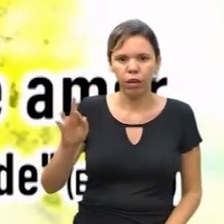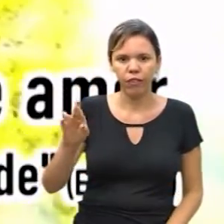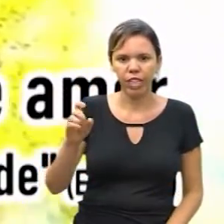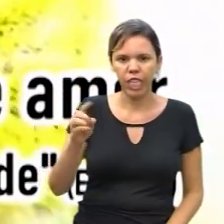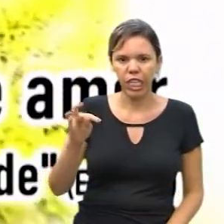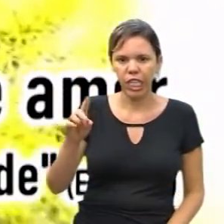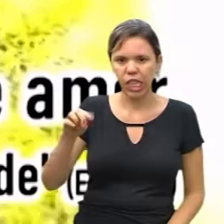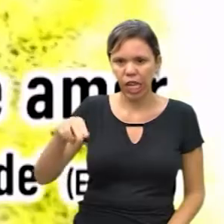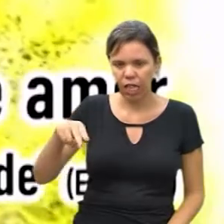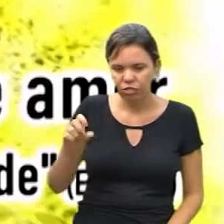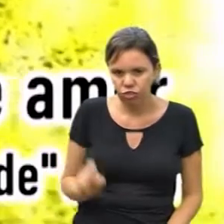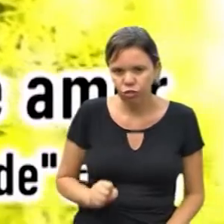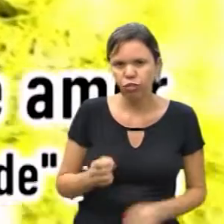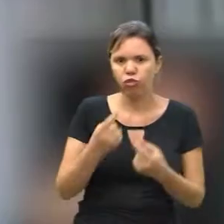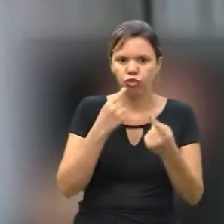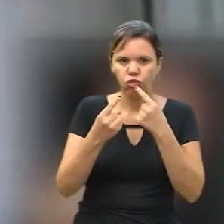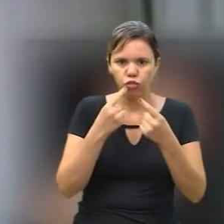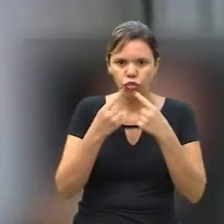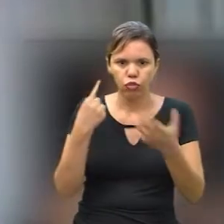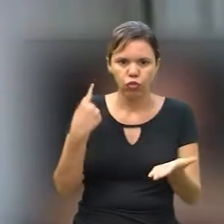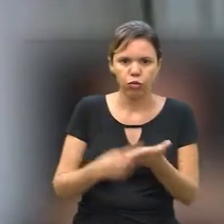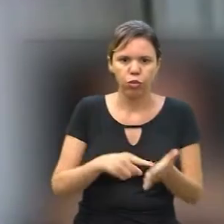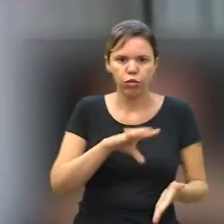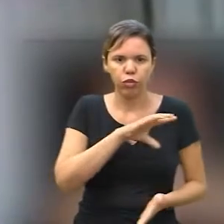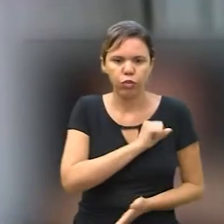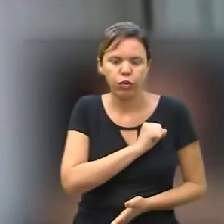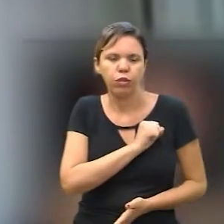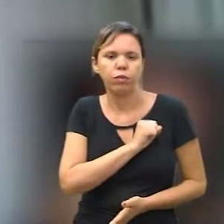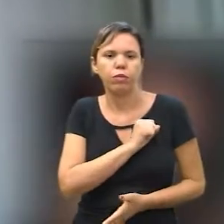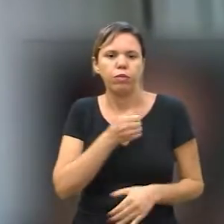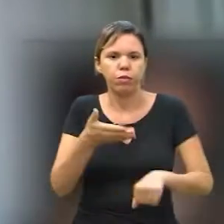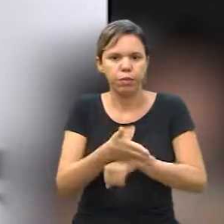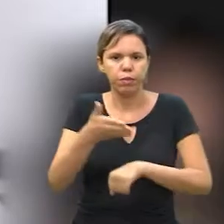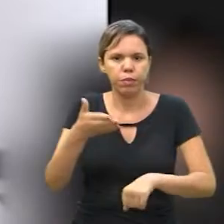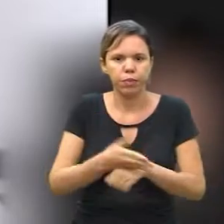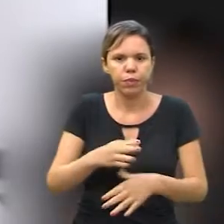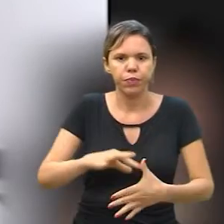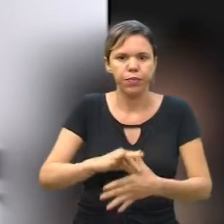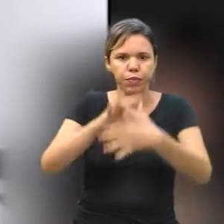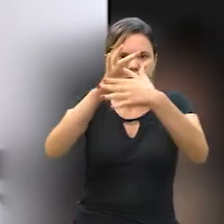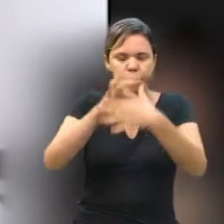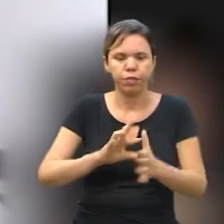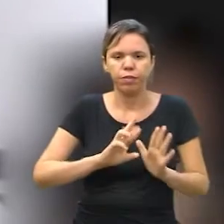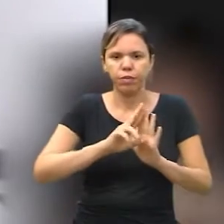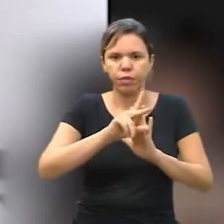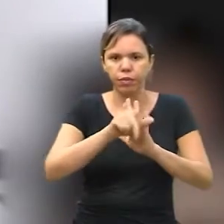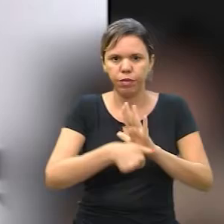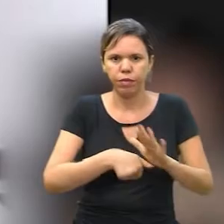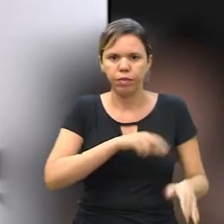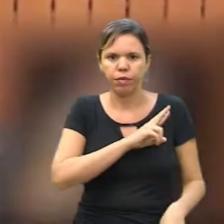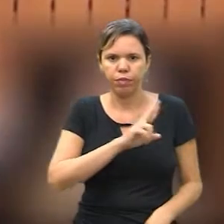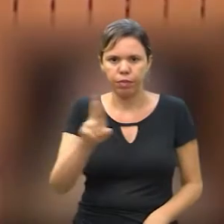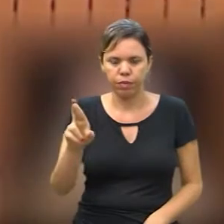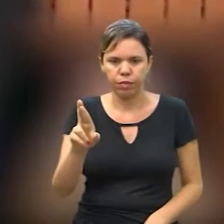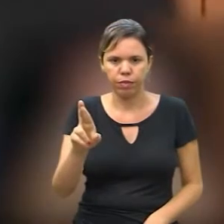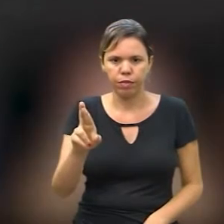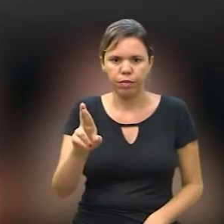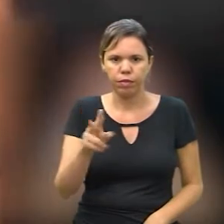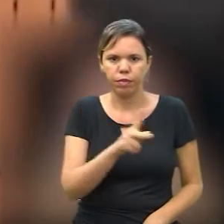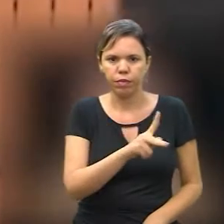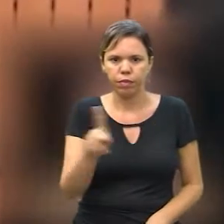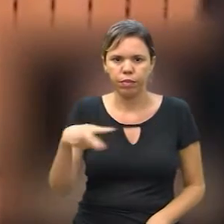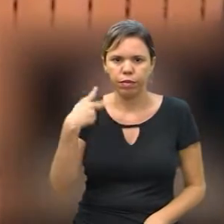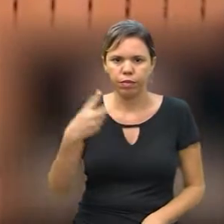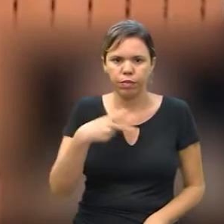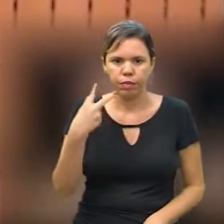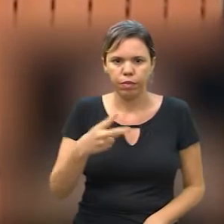e Diálogo, Compromisso de Amor, a apresentação contou com a participação de lideranças de diferentes religiões e foi